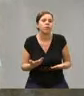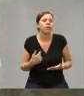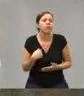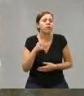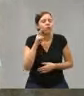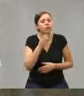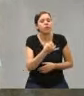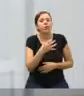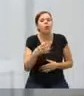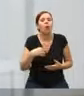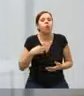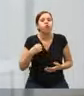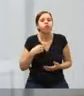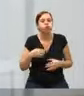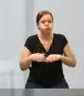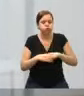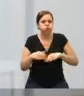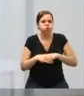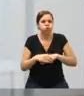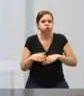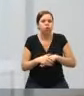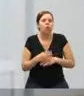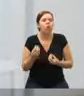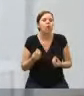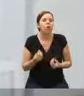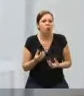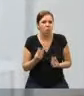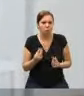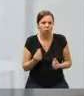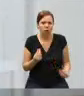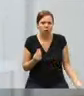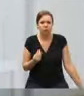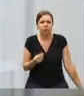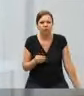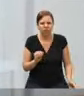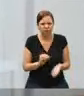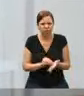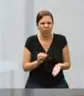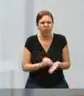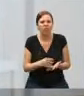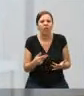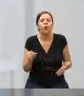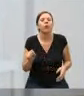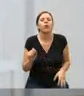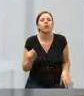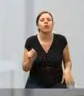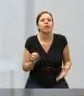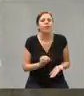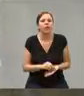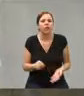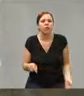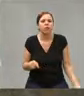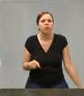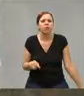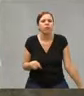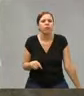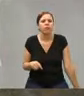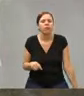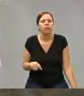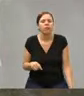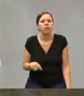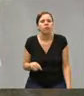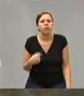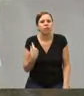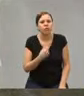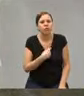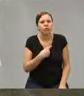vê a quantidade de roupa, de sapato, que é bastante, mas ainda está faltando algo aqui, né? O que está faltando?